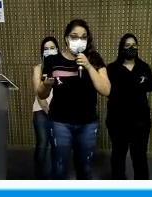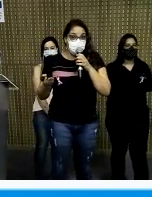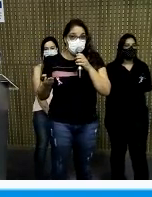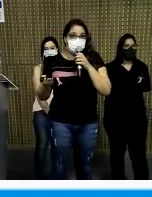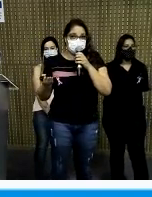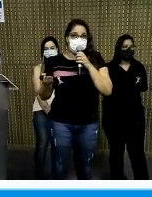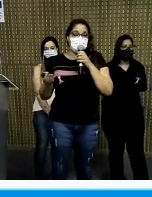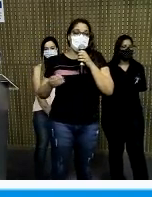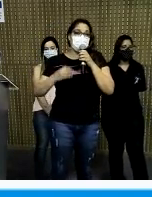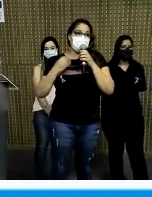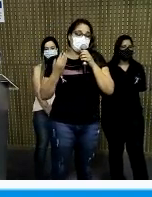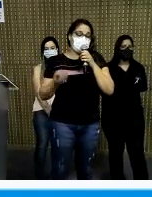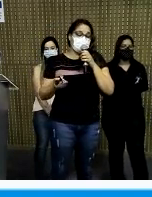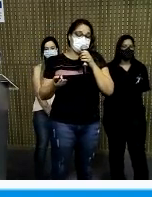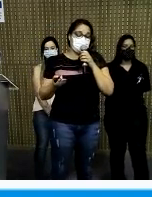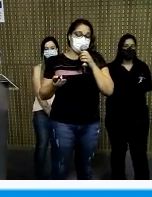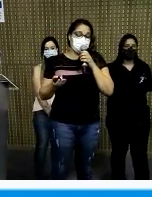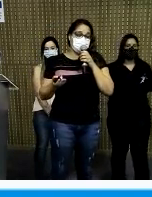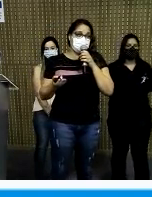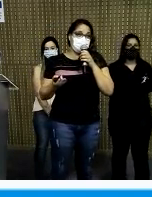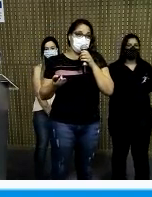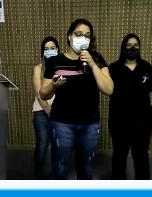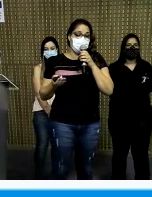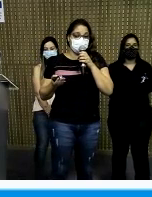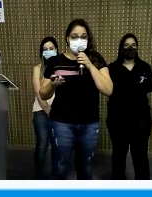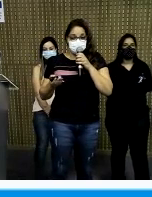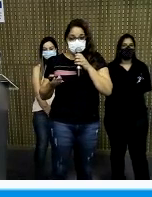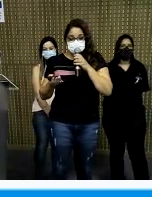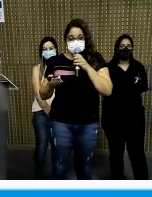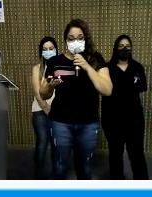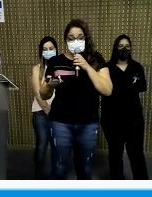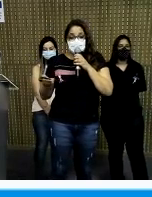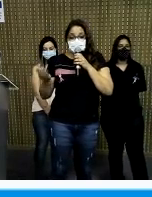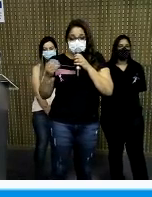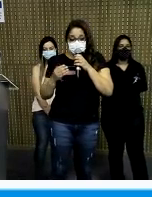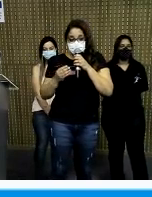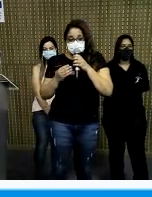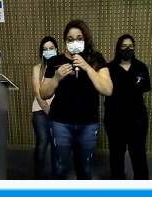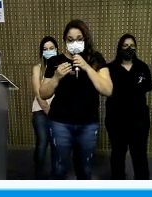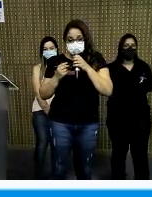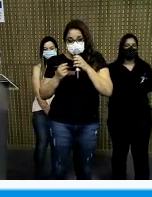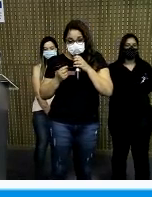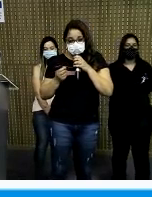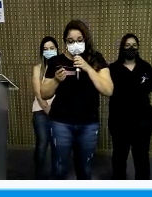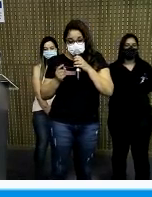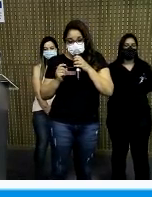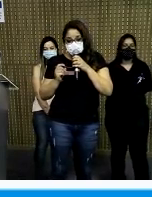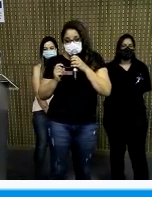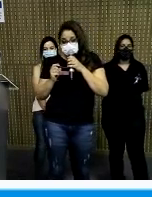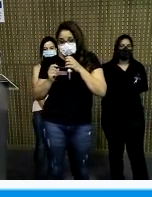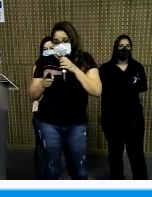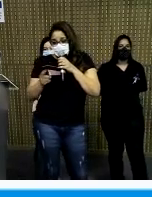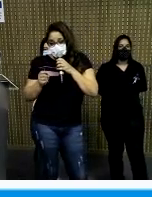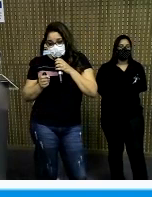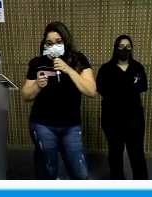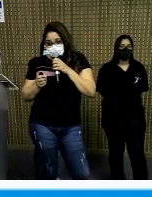um protocolo, né, de começar 15 minutos depois do horário de atendimento inicial e fechar 15 minutos depois. Então, a gente tem